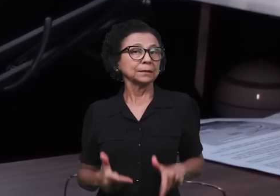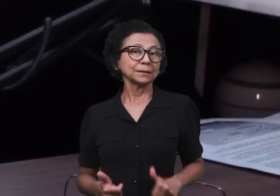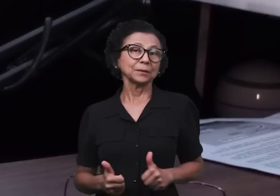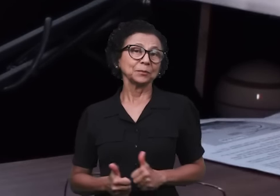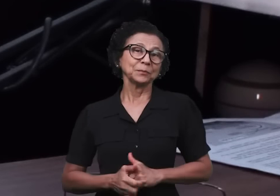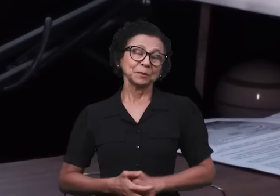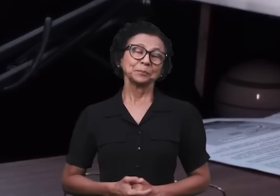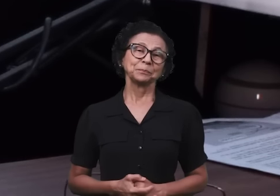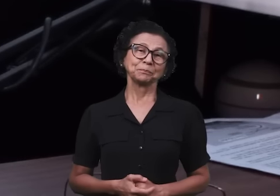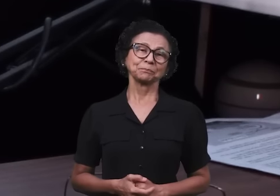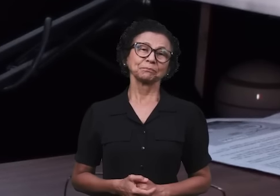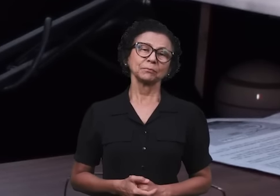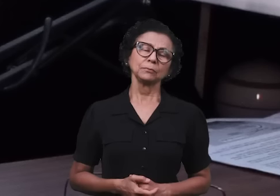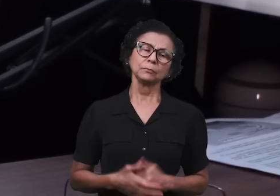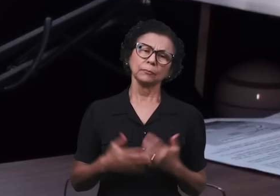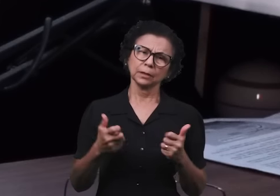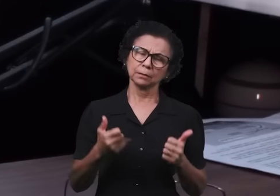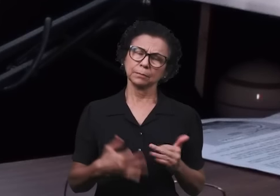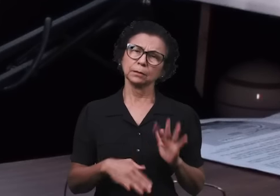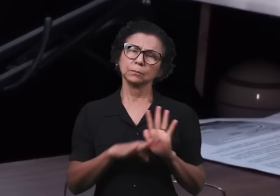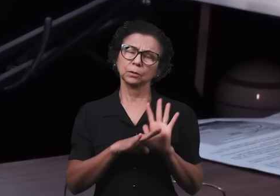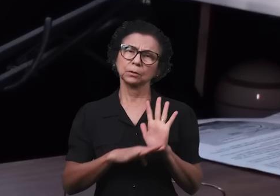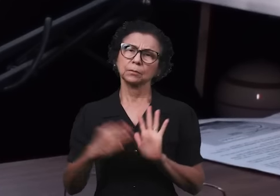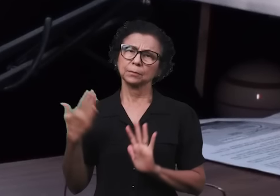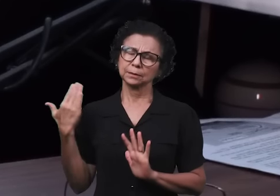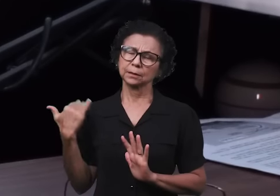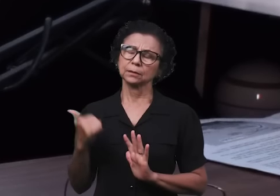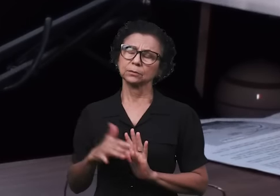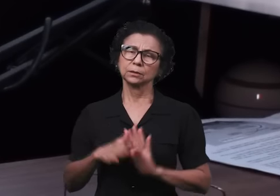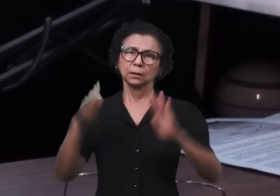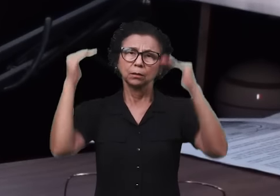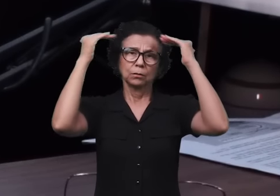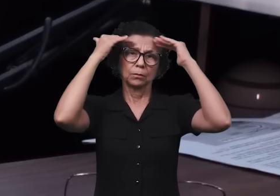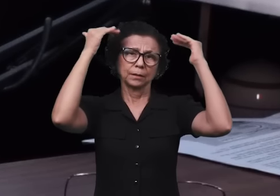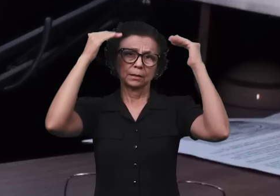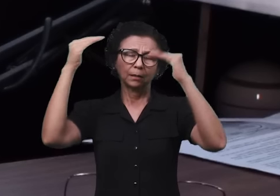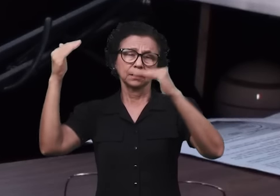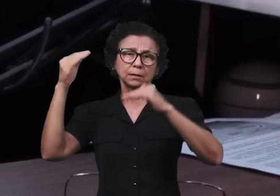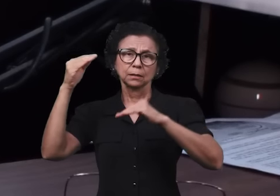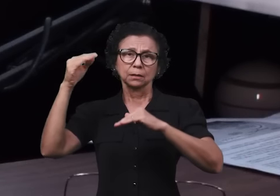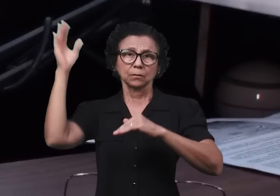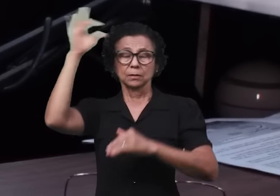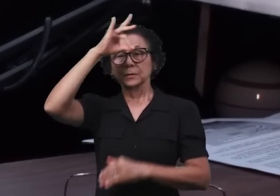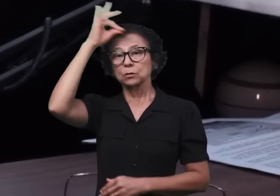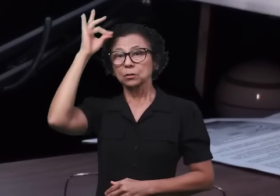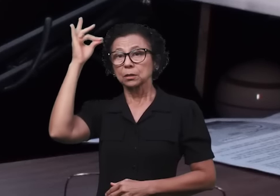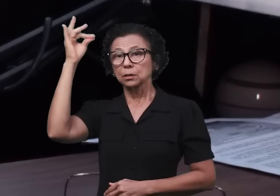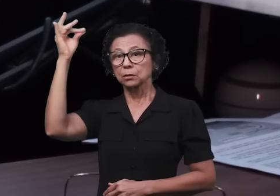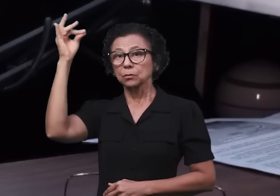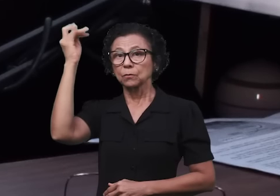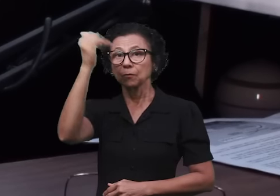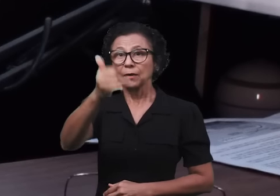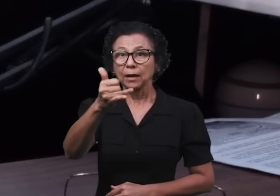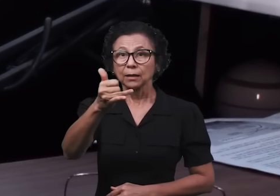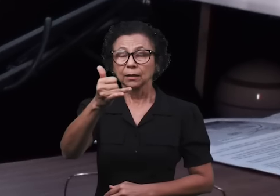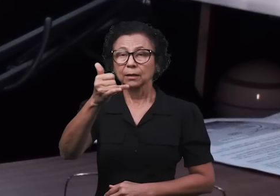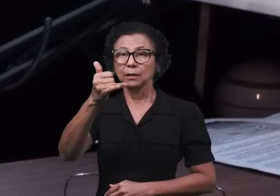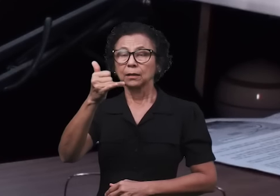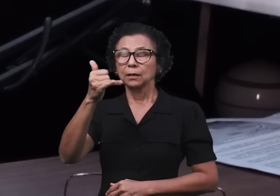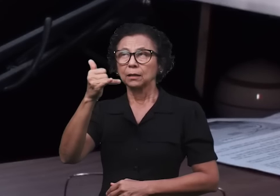relacionado àquilo que nós falamos no episódio anterior, né? Ou seja, a obediência ao Senhor. Porque se o Espírito Santo fala e